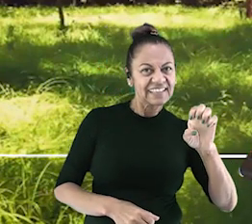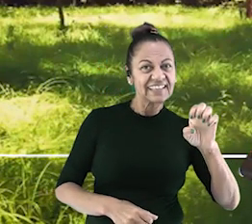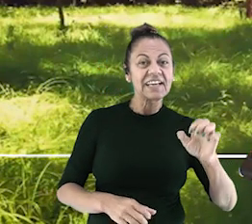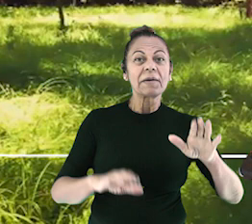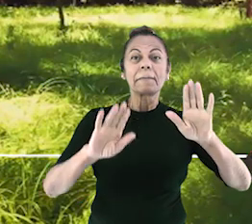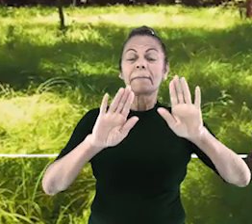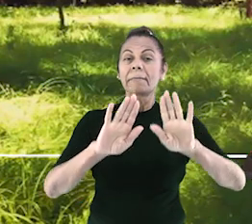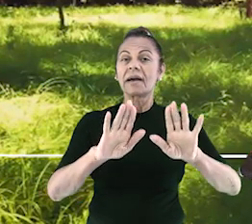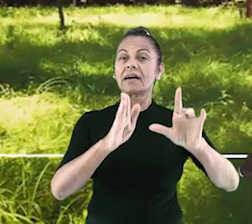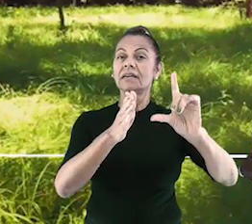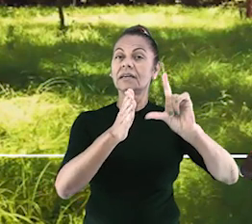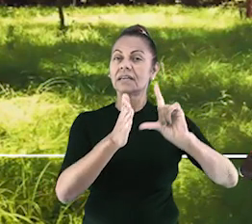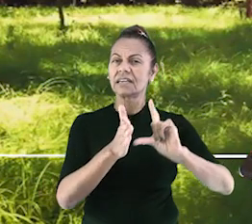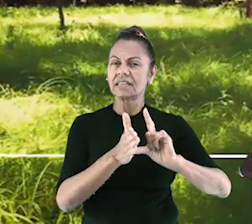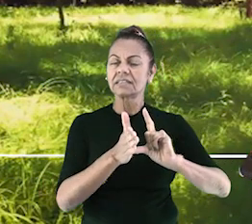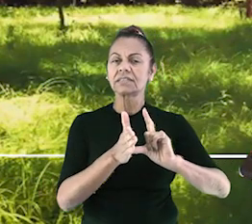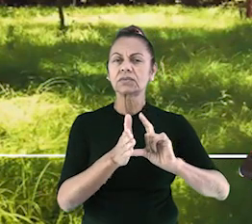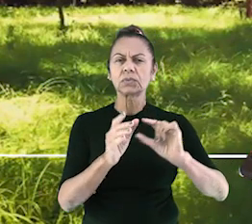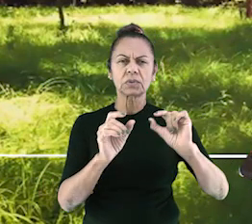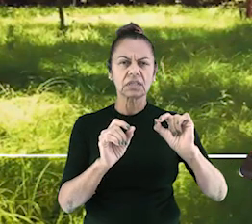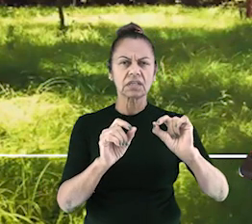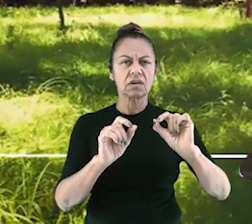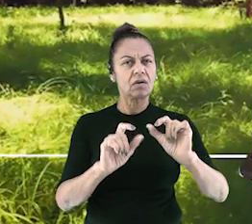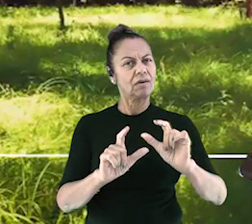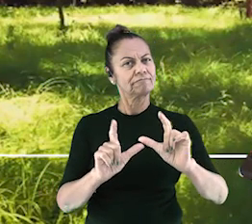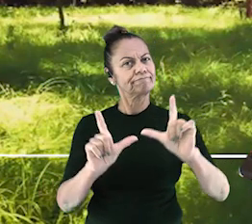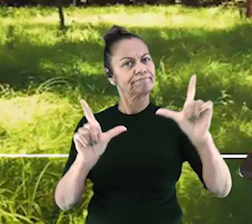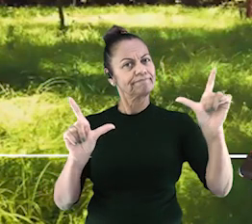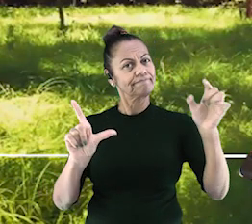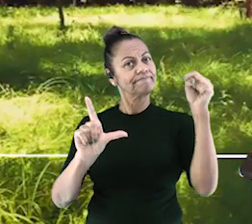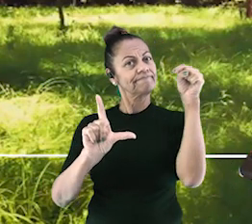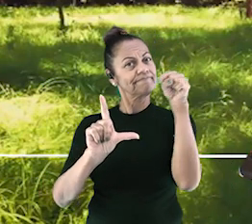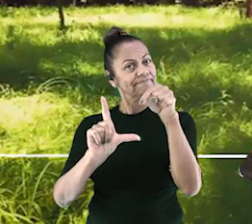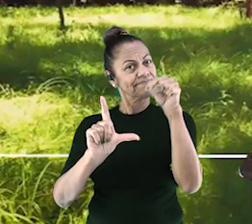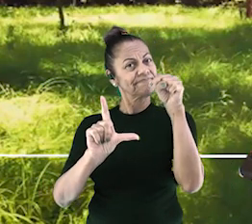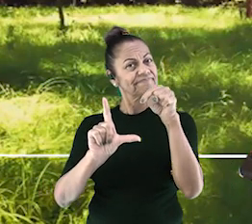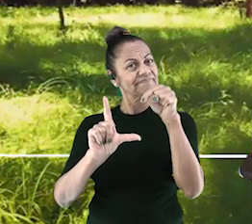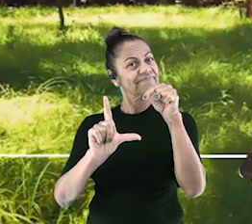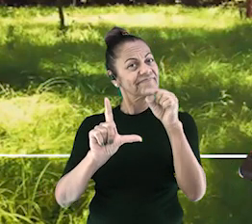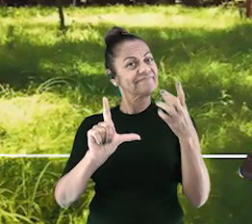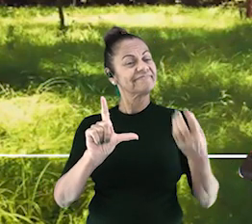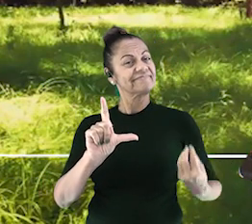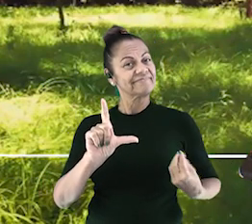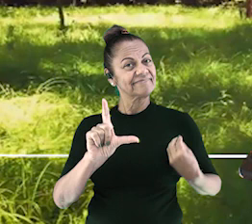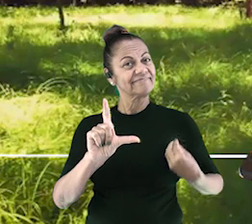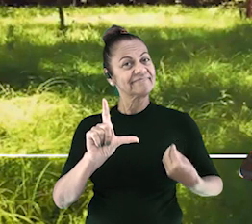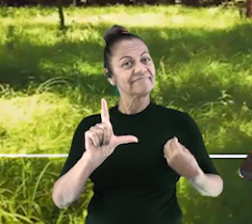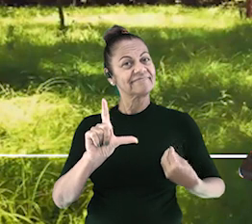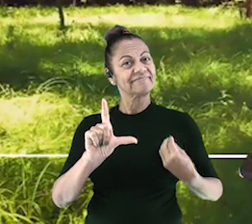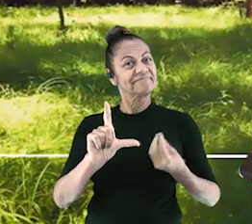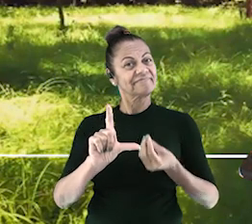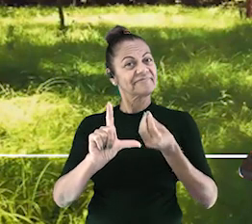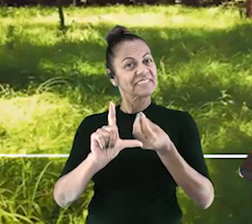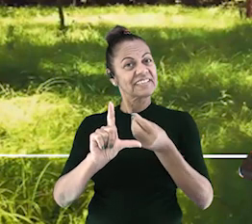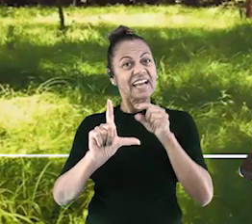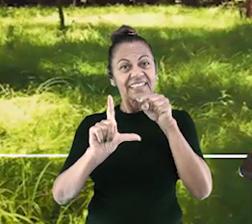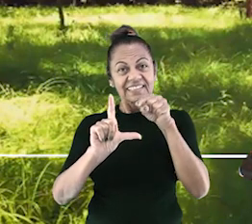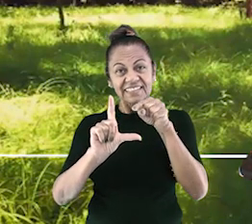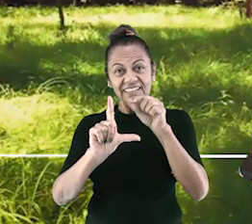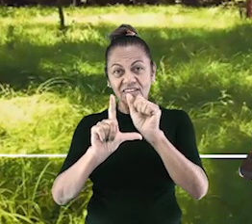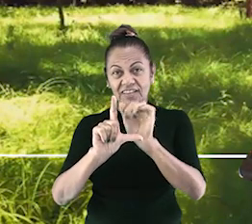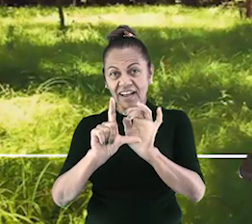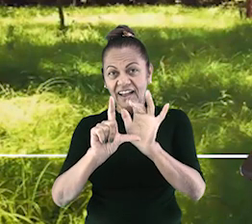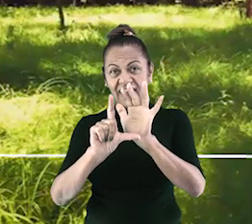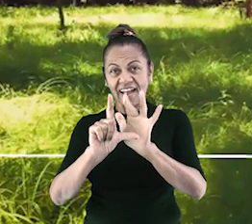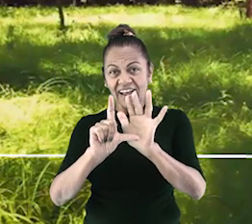Wallace! Mas antes da brincadeira, crianças e estudantes, não esqueçam de registrar sua